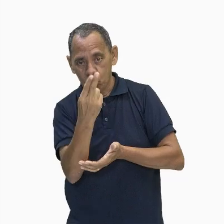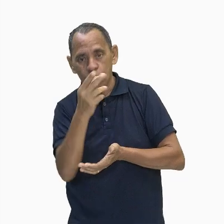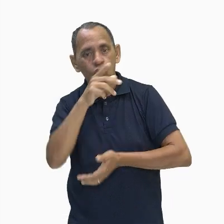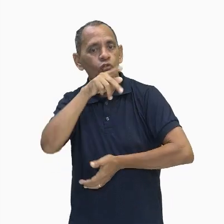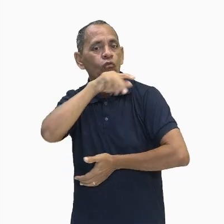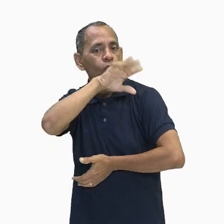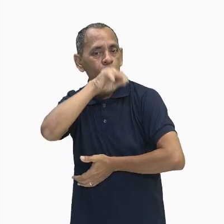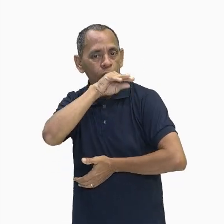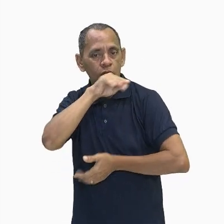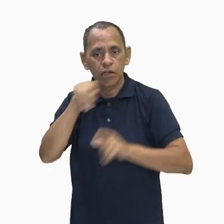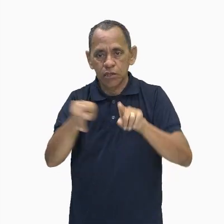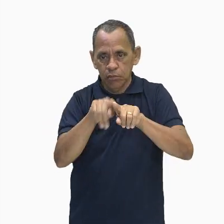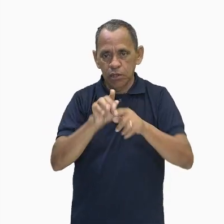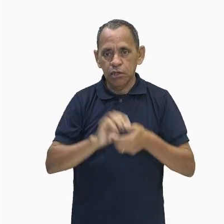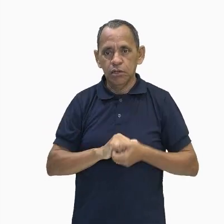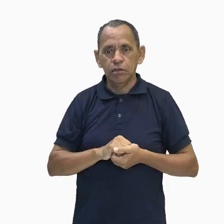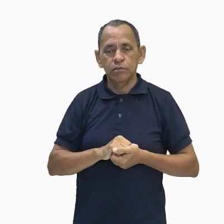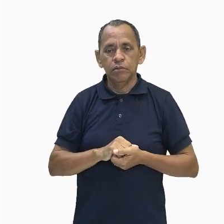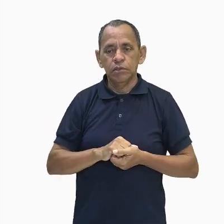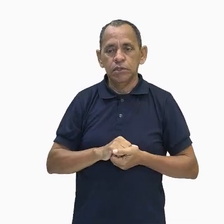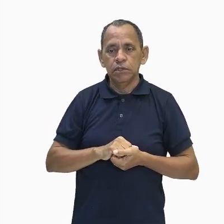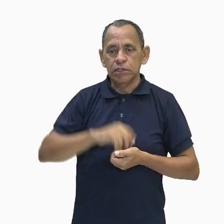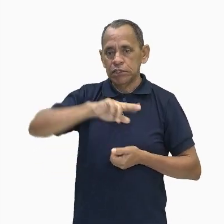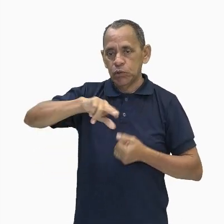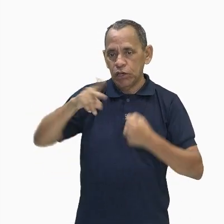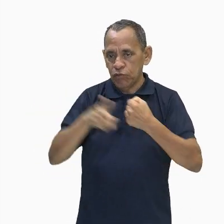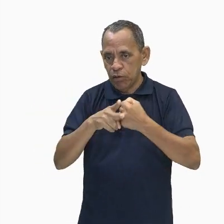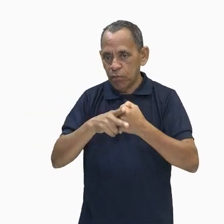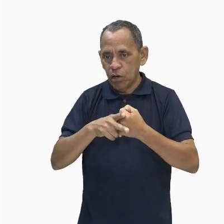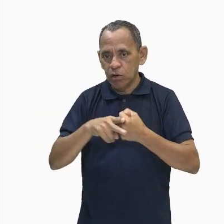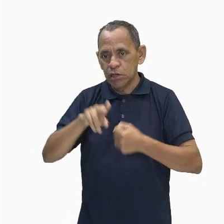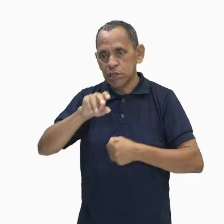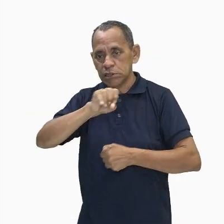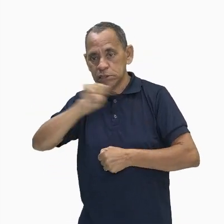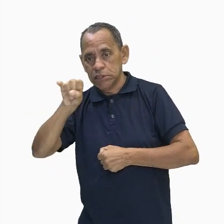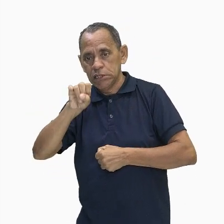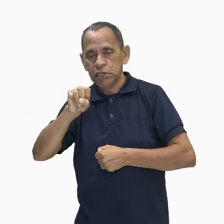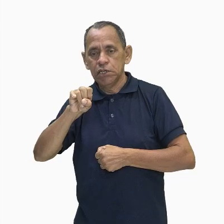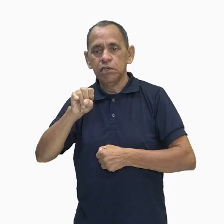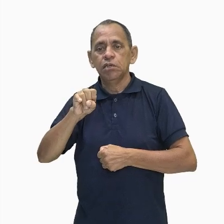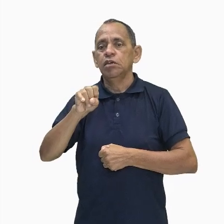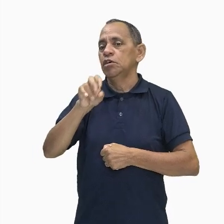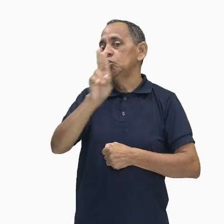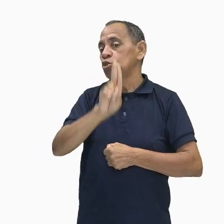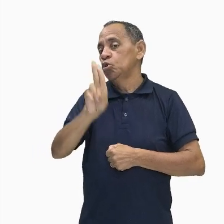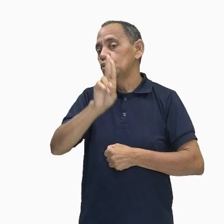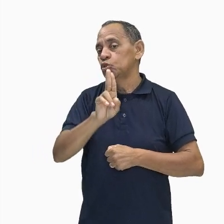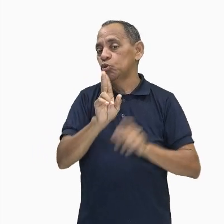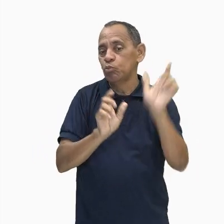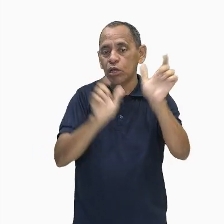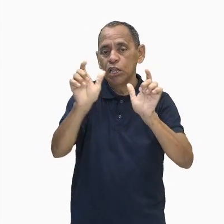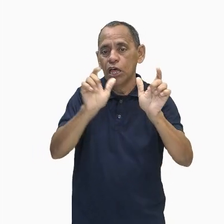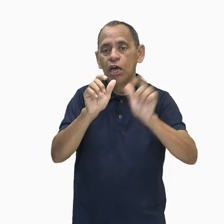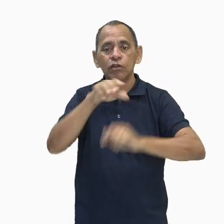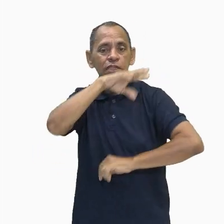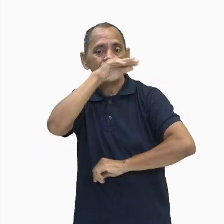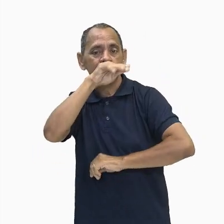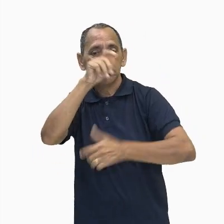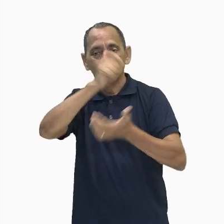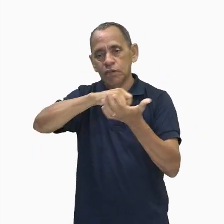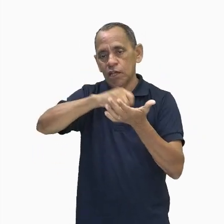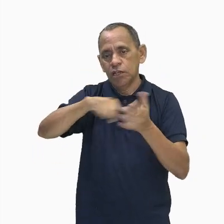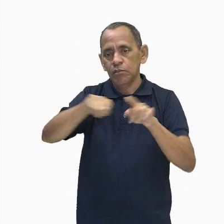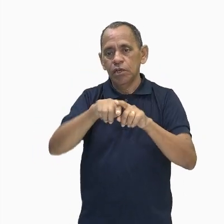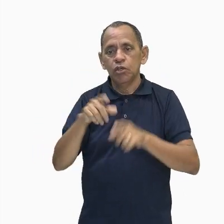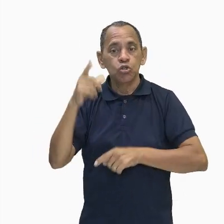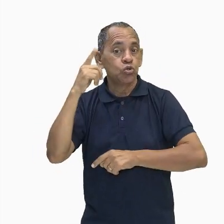falada. Ela é não verbal, quando não utiliza nenhuma forma de palavra, nem escrita nem falada, então